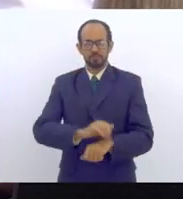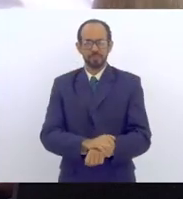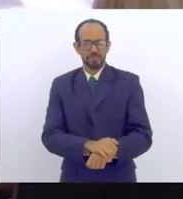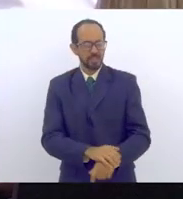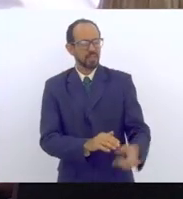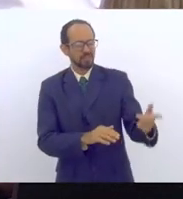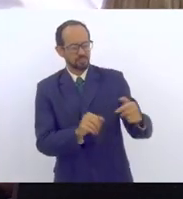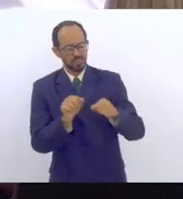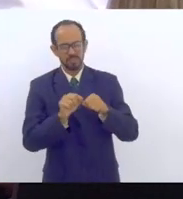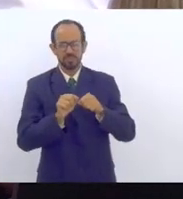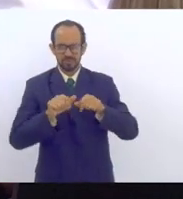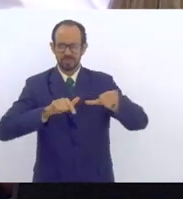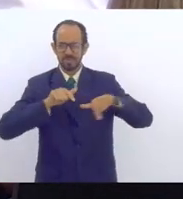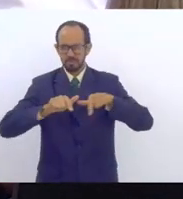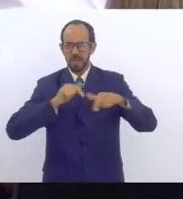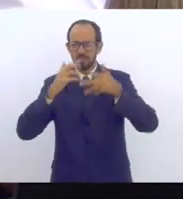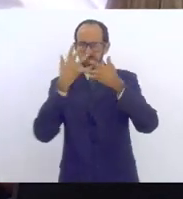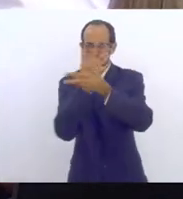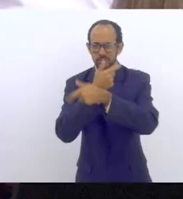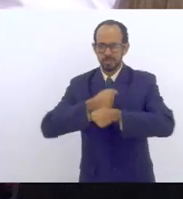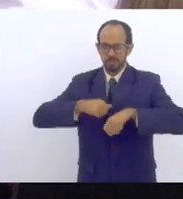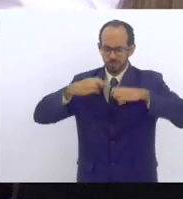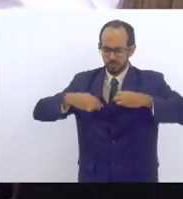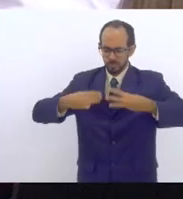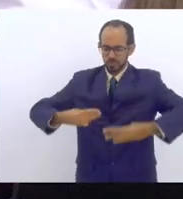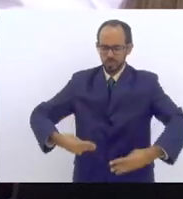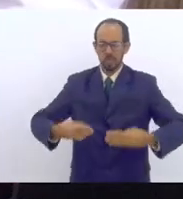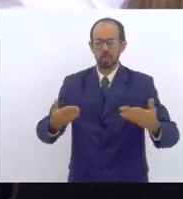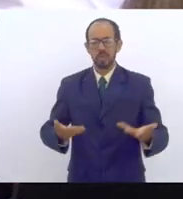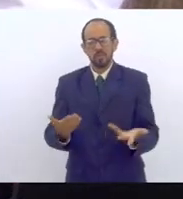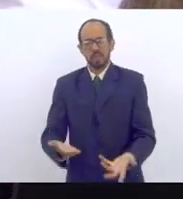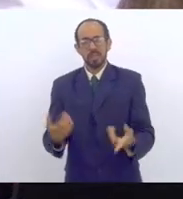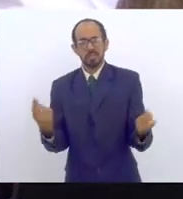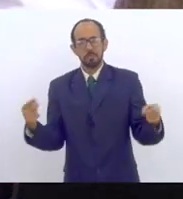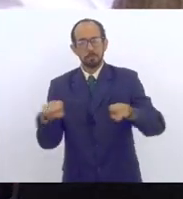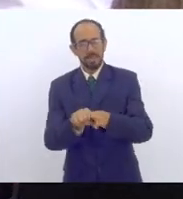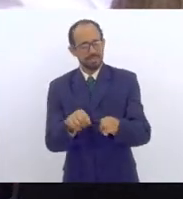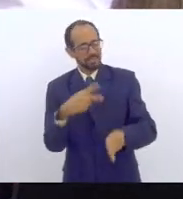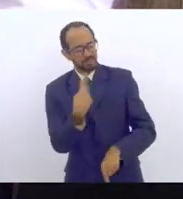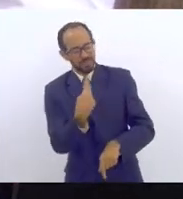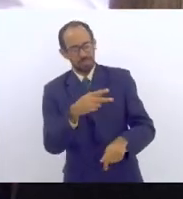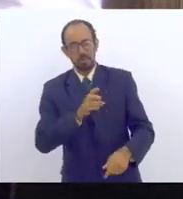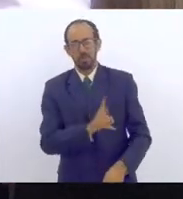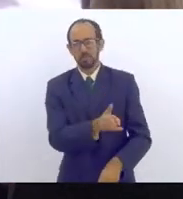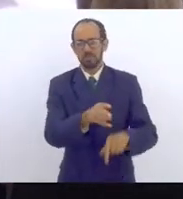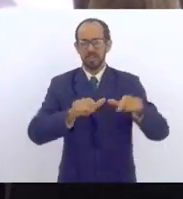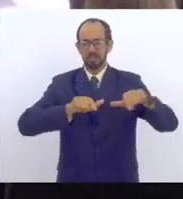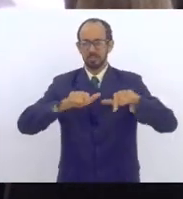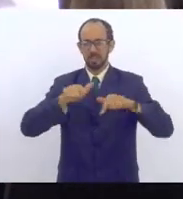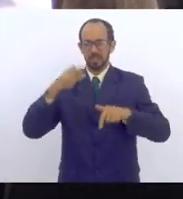e agora eu quero ser parceiro dele para a gente continuar trabalhando na cultura do nosso estado do Brasil